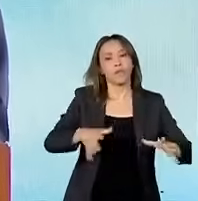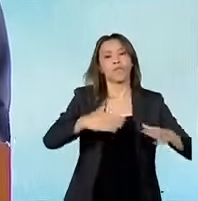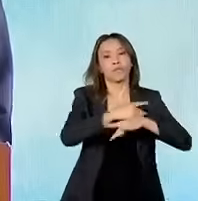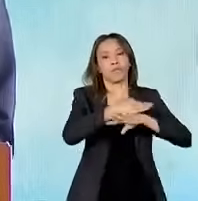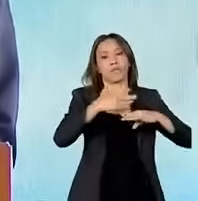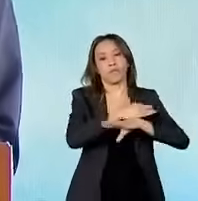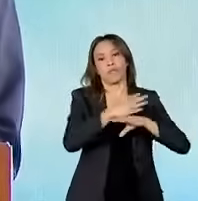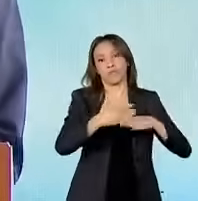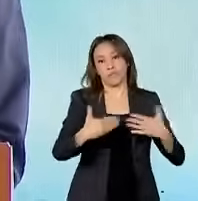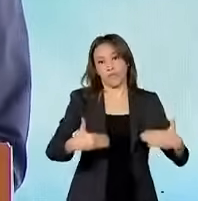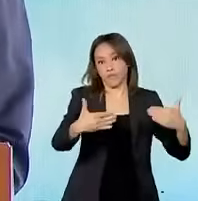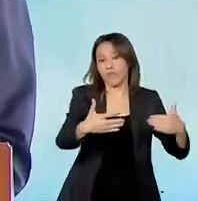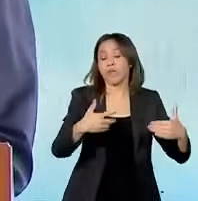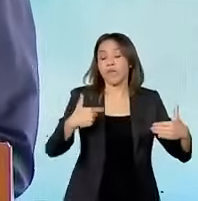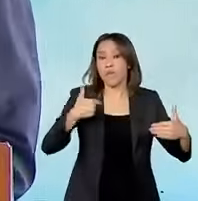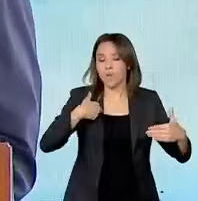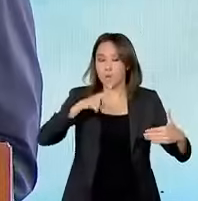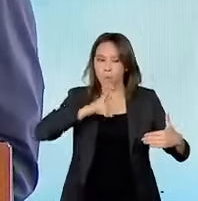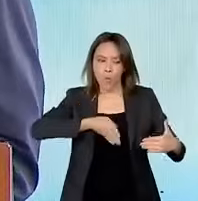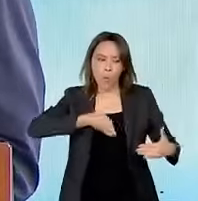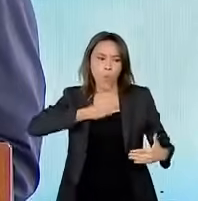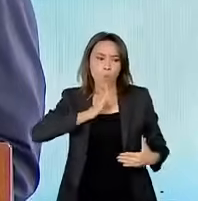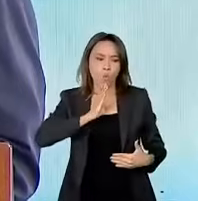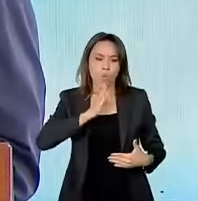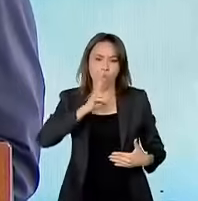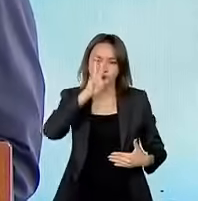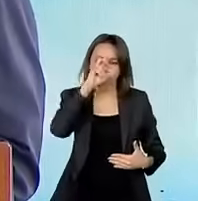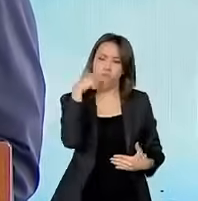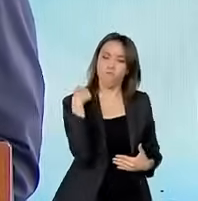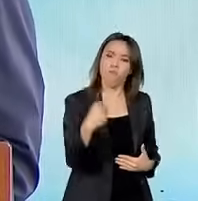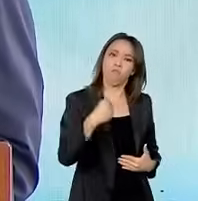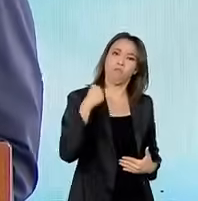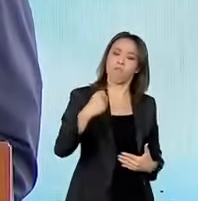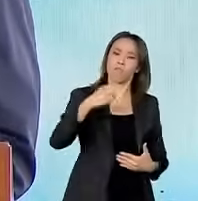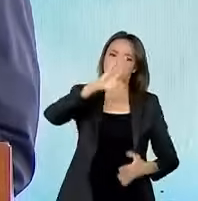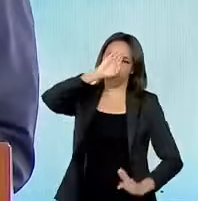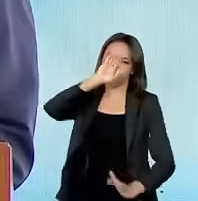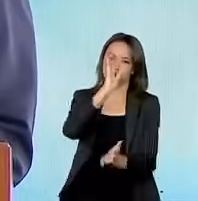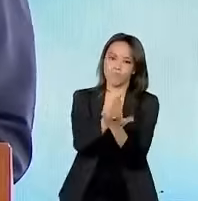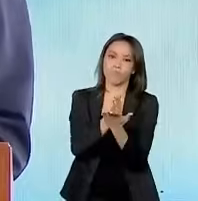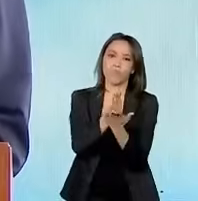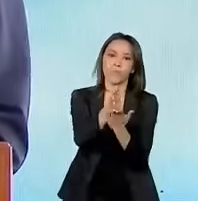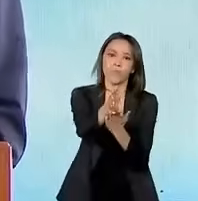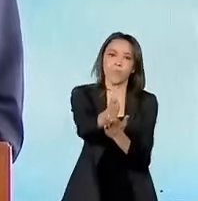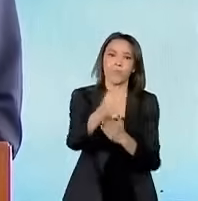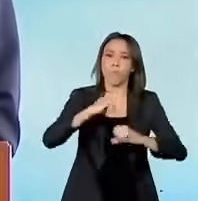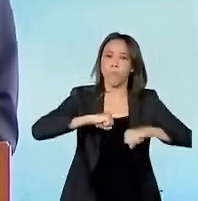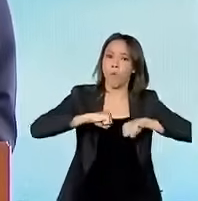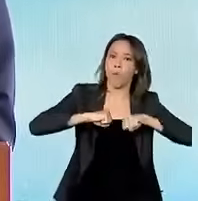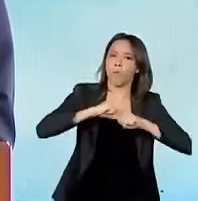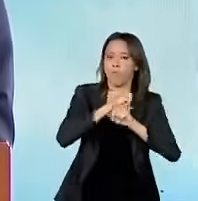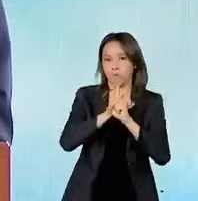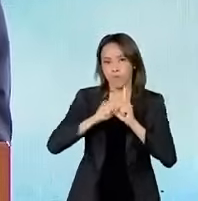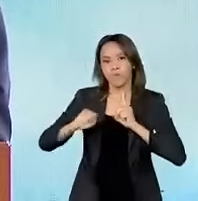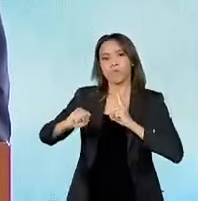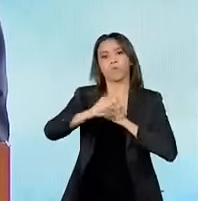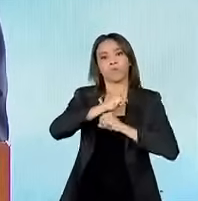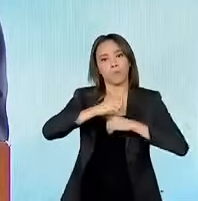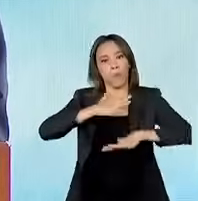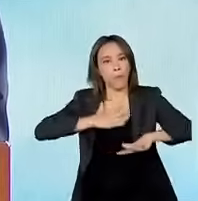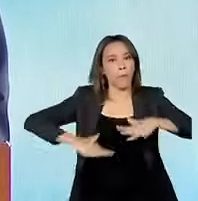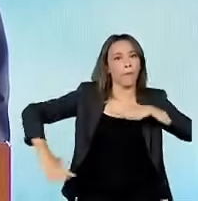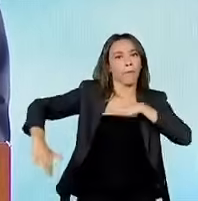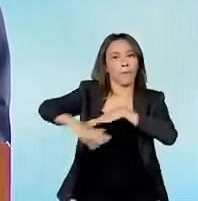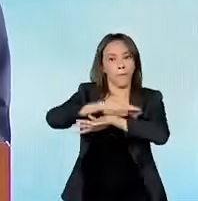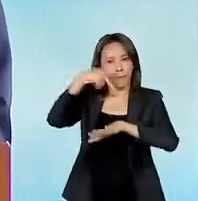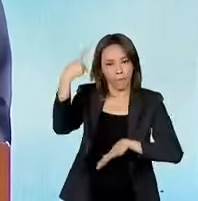o propósito, a determinação e o objetivo desses movimentos sociais do país. E de uma forma muito